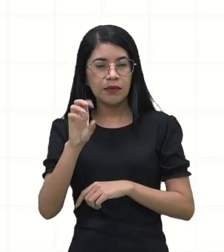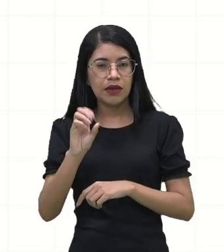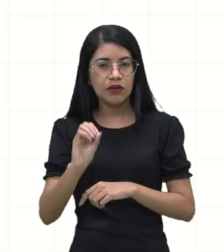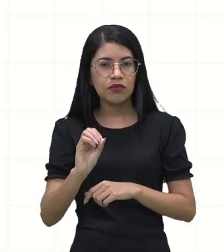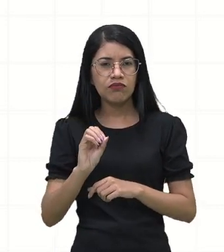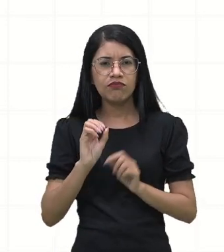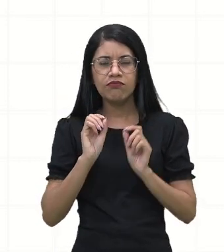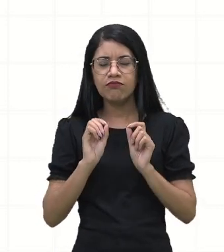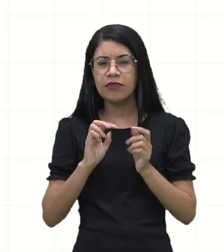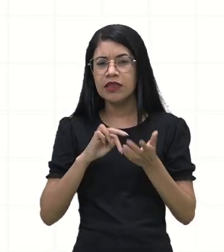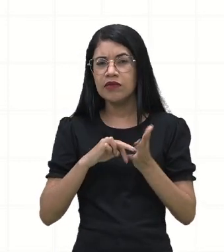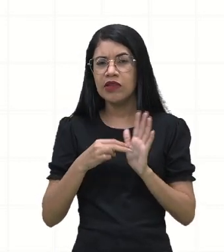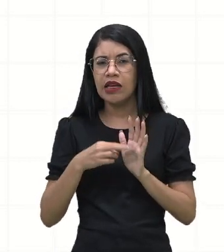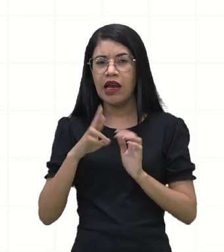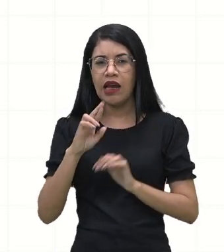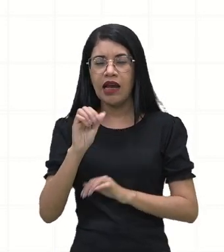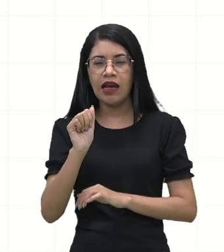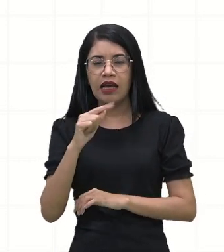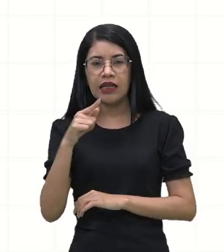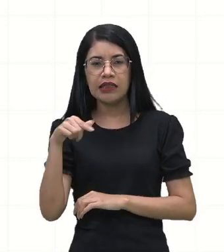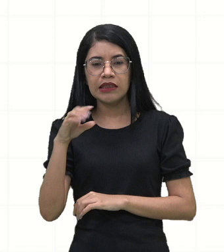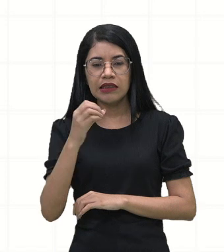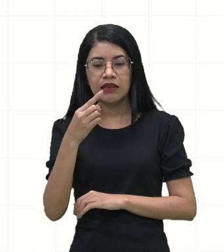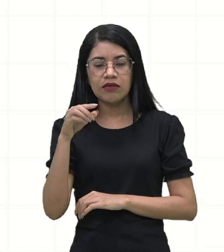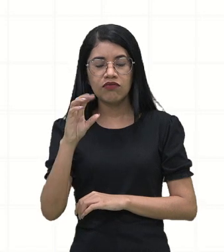razão? Né? A divisão